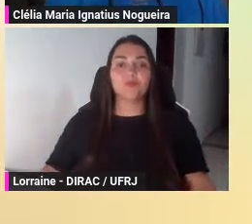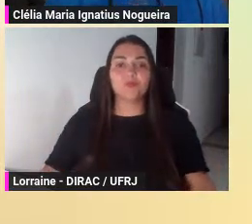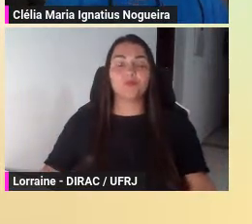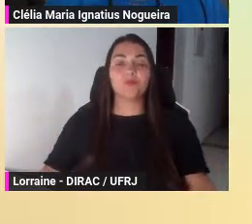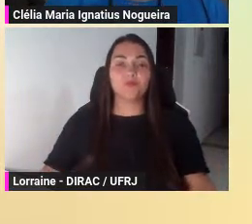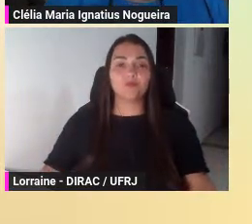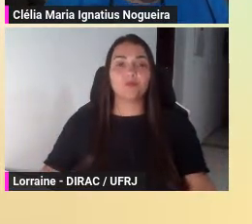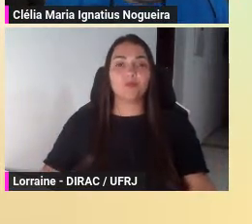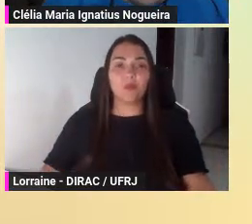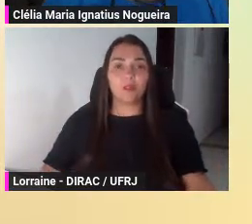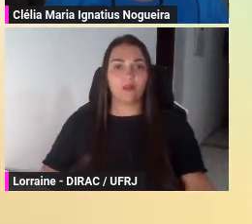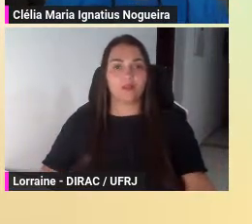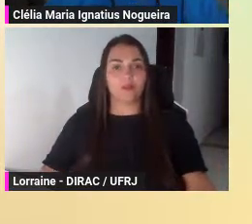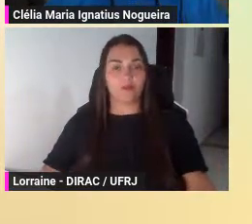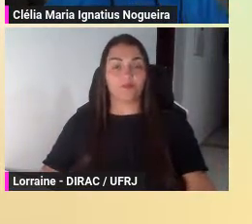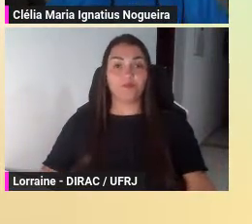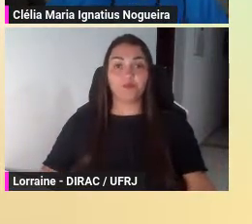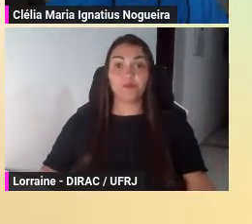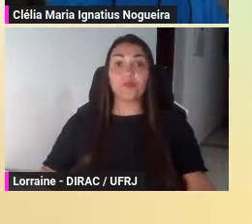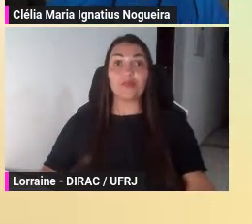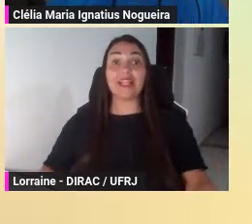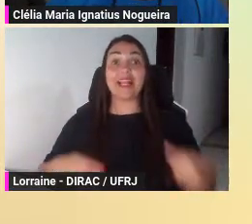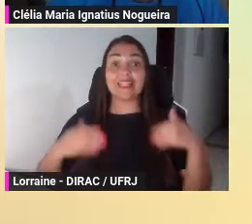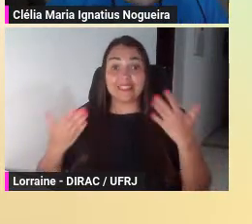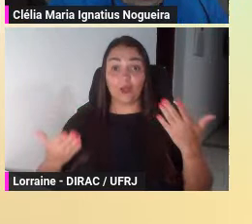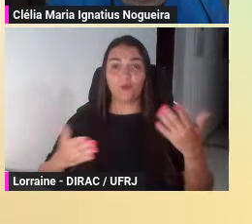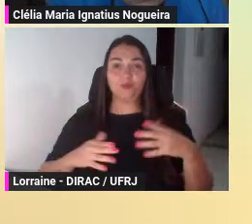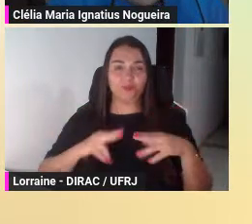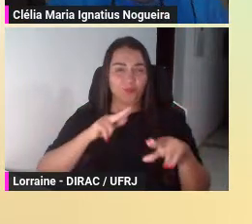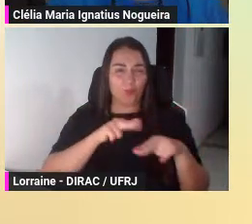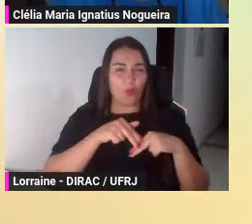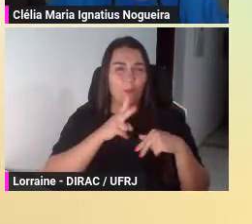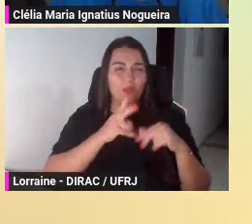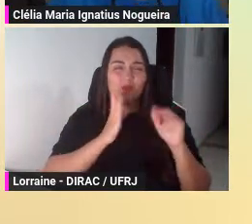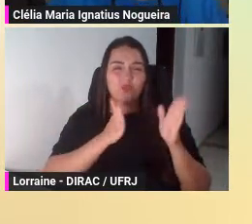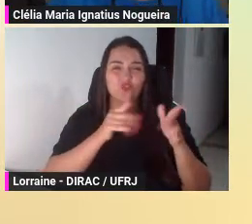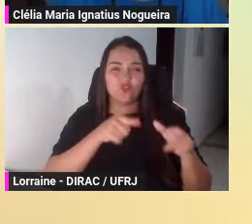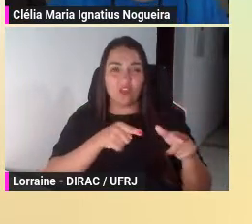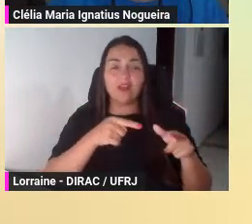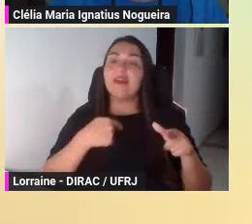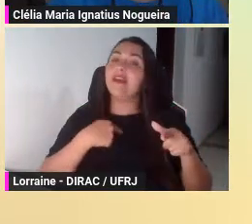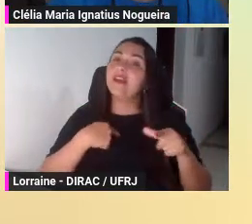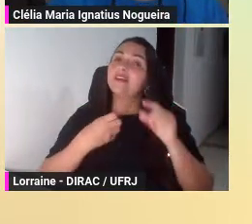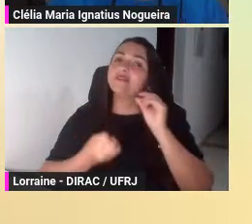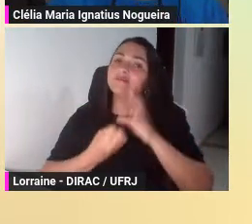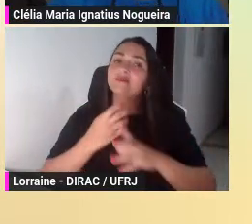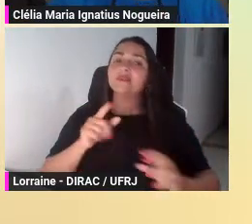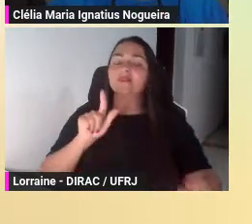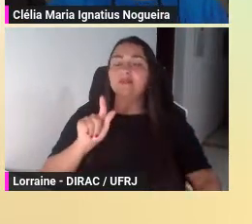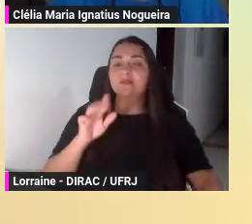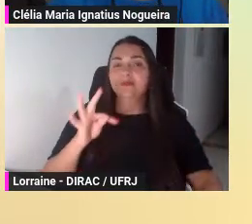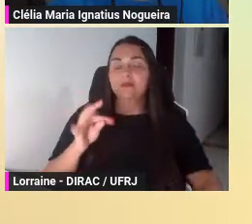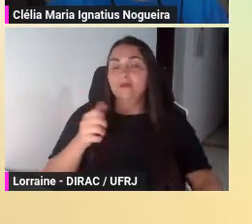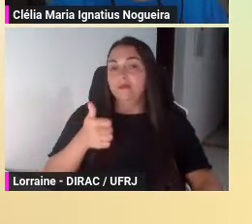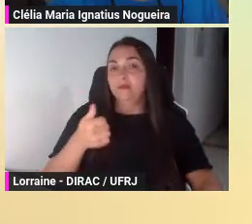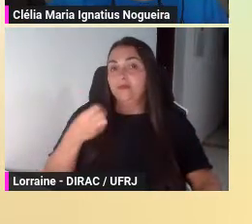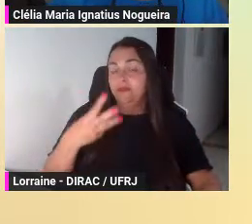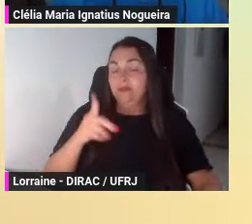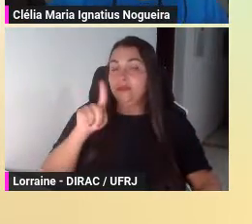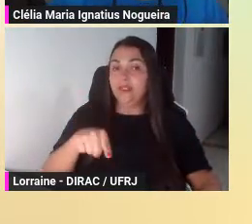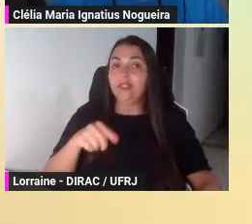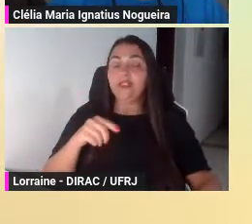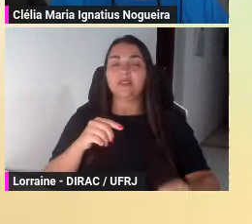Bom, então, a partir daí, né, fui uma das fundadoras do GT13, do Grupo de